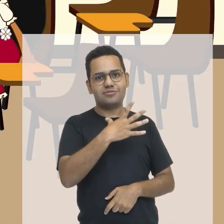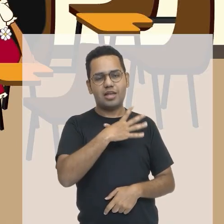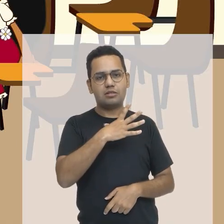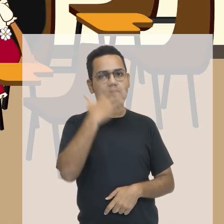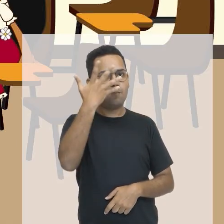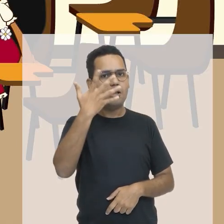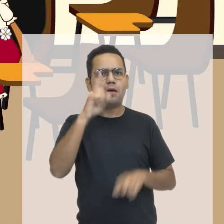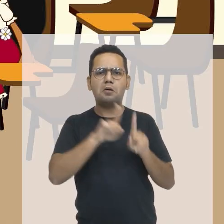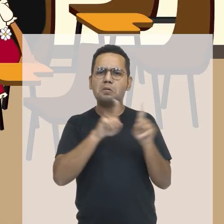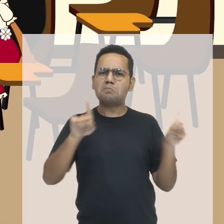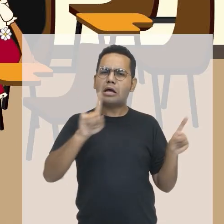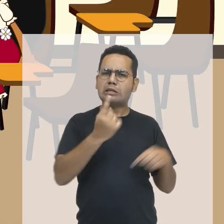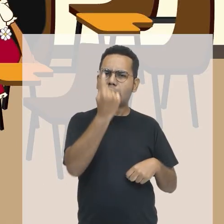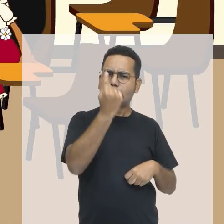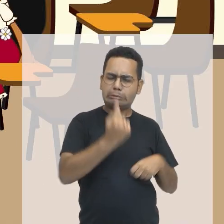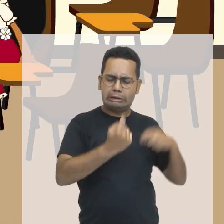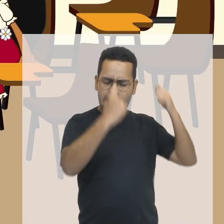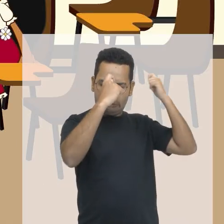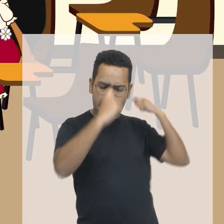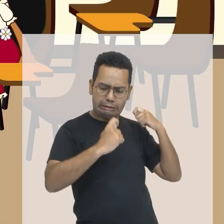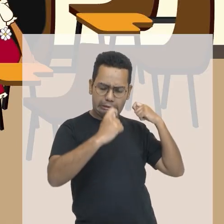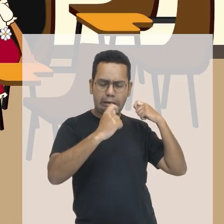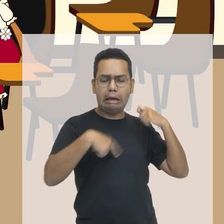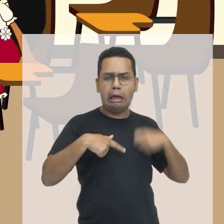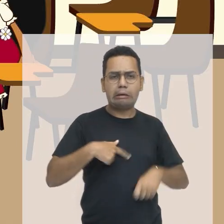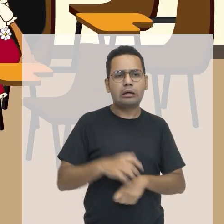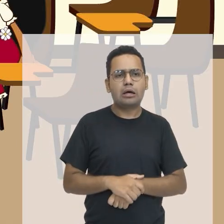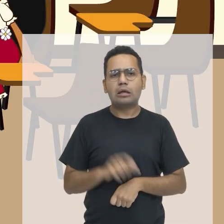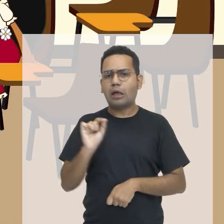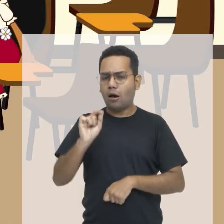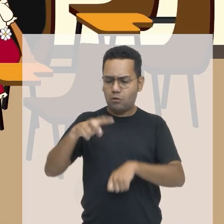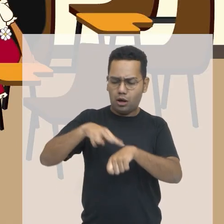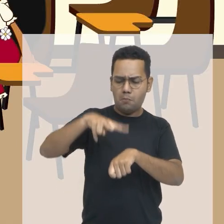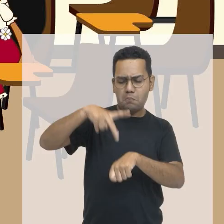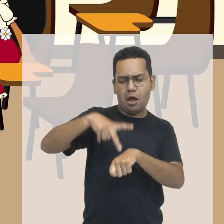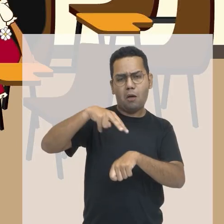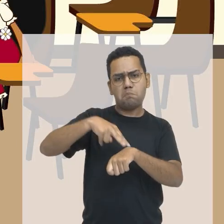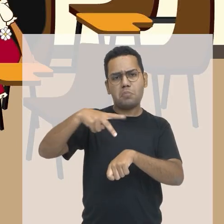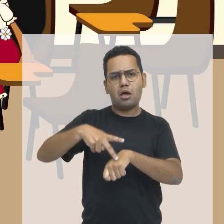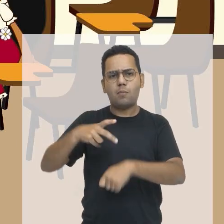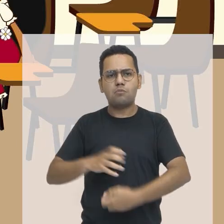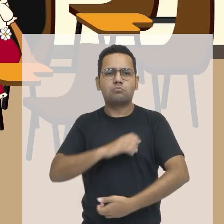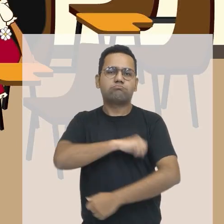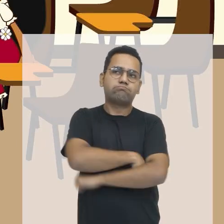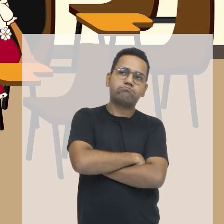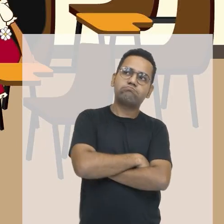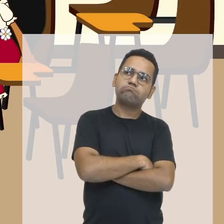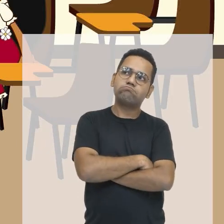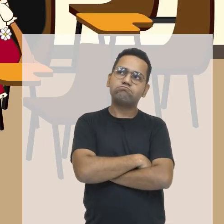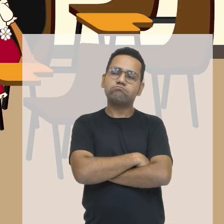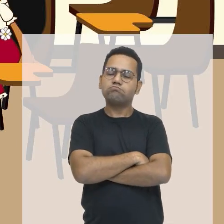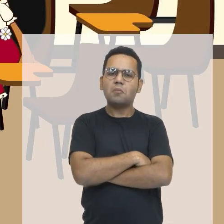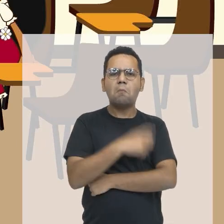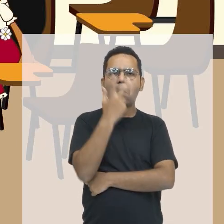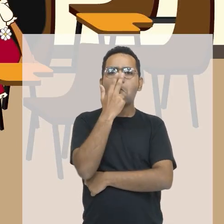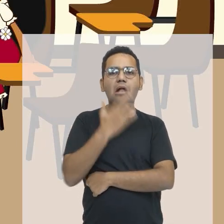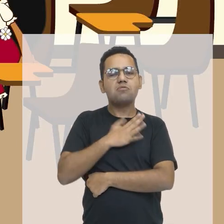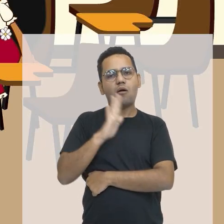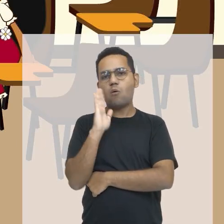esse aqui está mexendo, virado para o lado, braços cruzados, batendo o pé, né, fortes indícios de que ele não estava